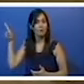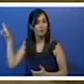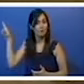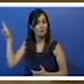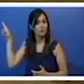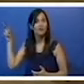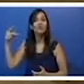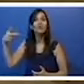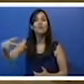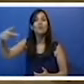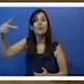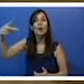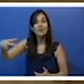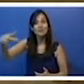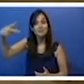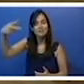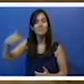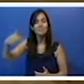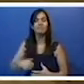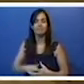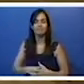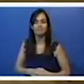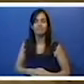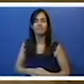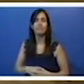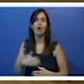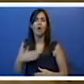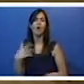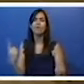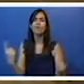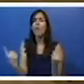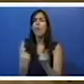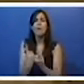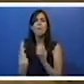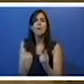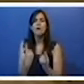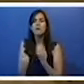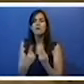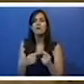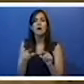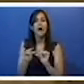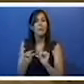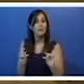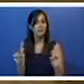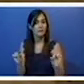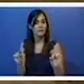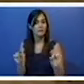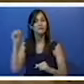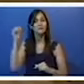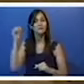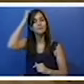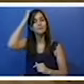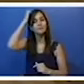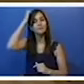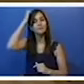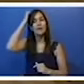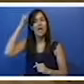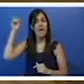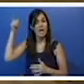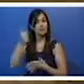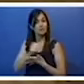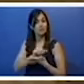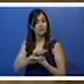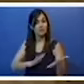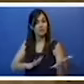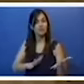as duas tá vendo Então eu vou comparando as barrinhas de cozinhar esse